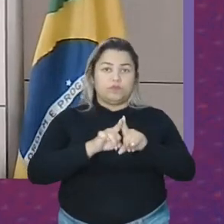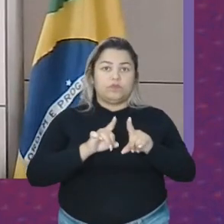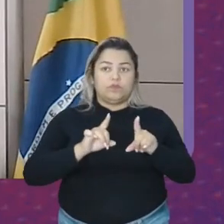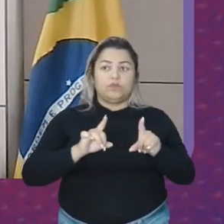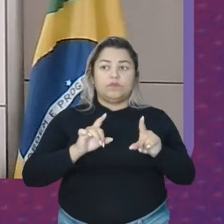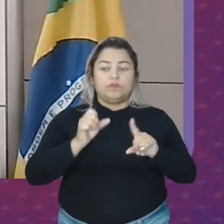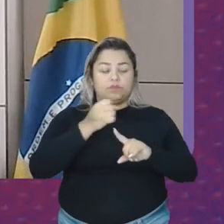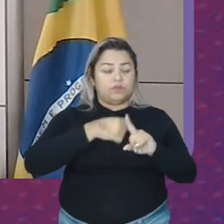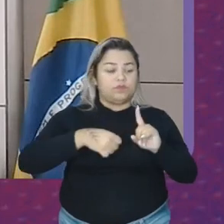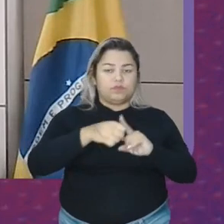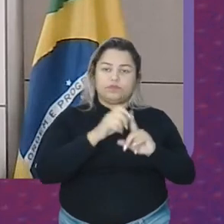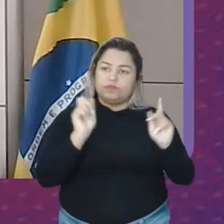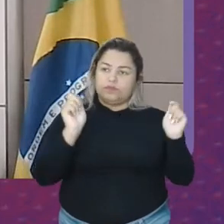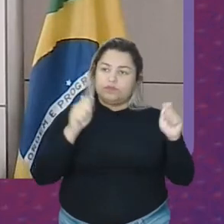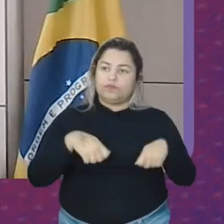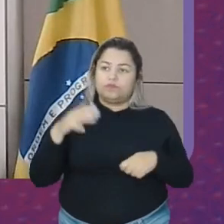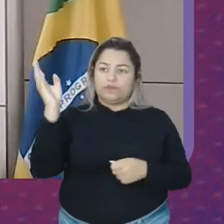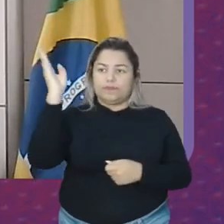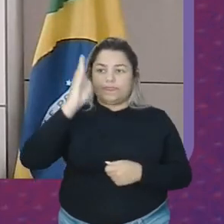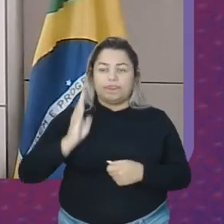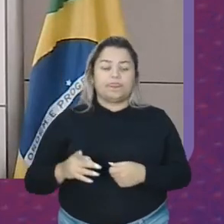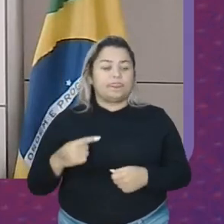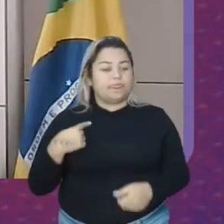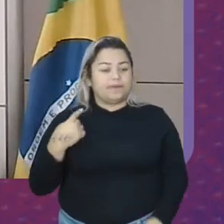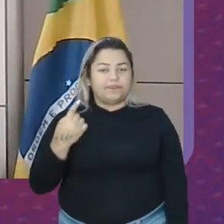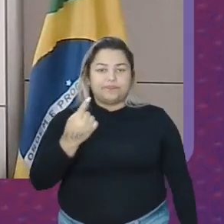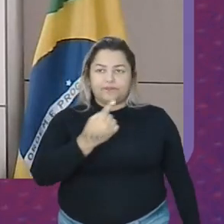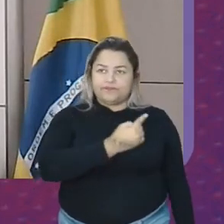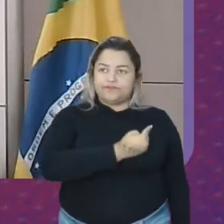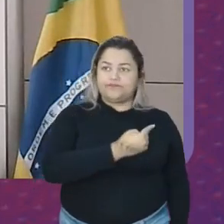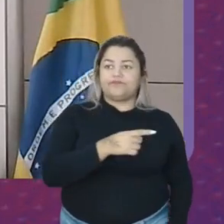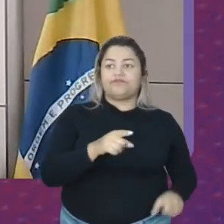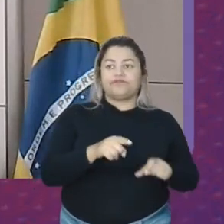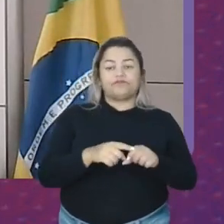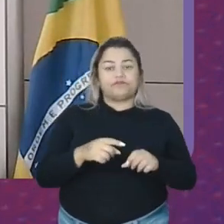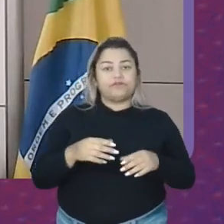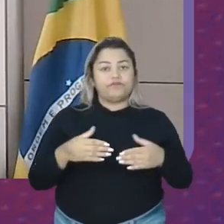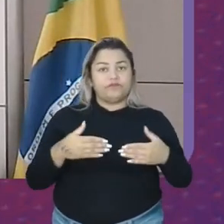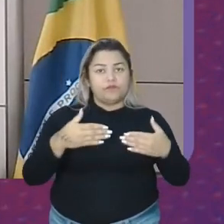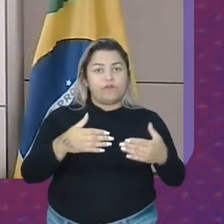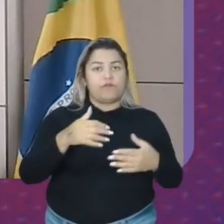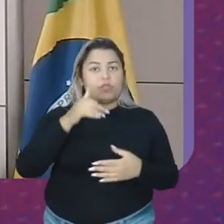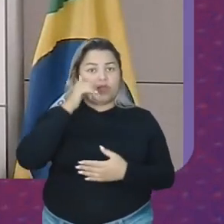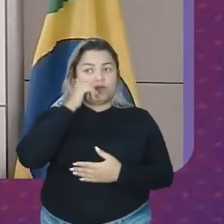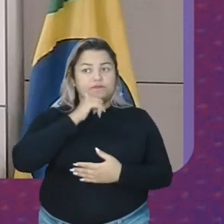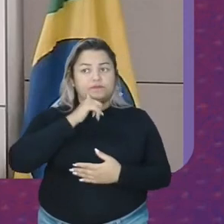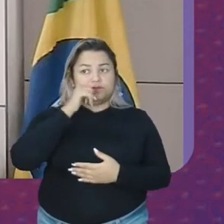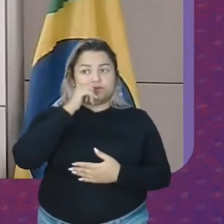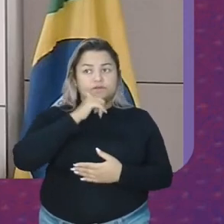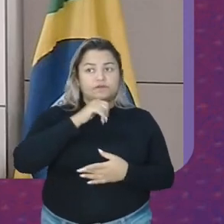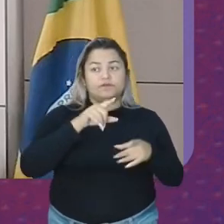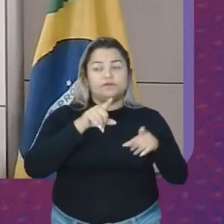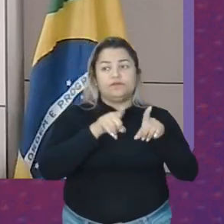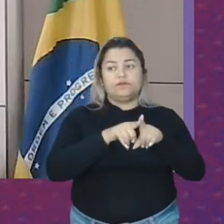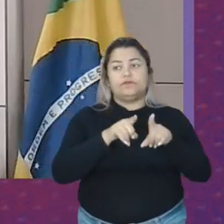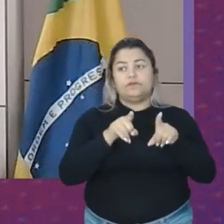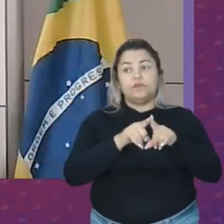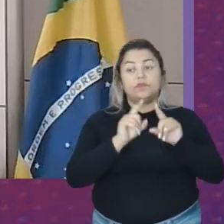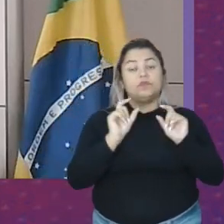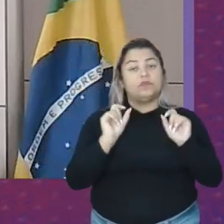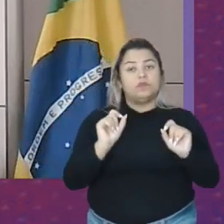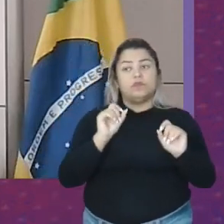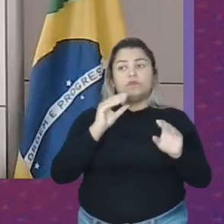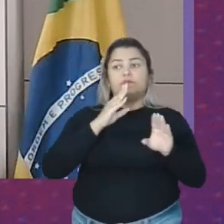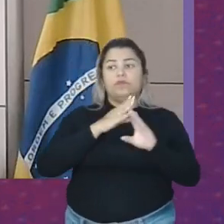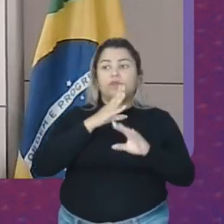que precisa a sociedade brasileira. E no nosso caso, do Ministério das Mulheres, está sendo um exercício